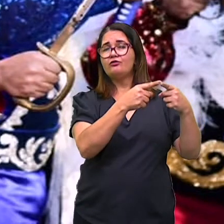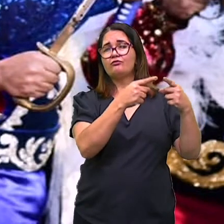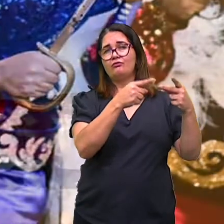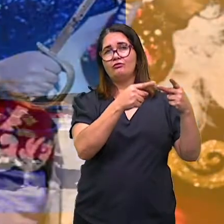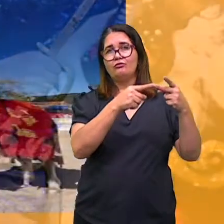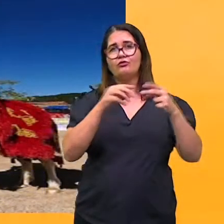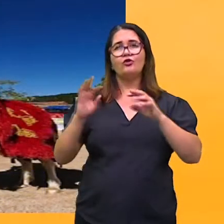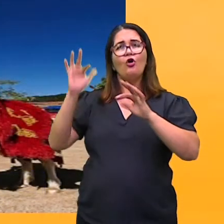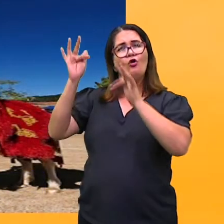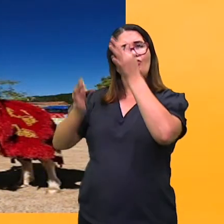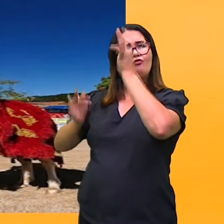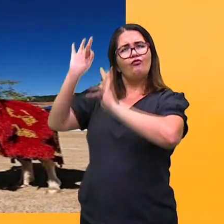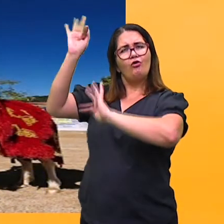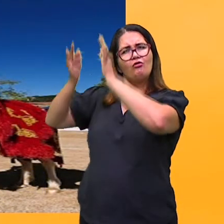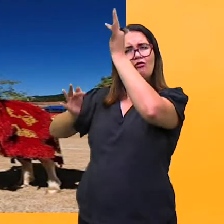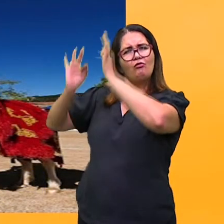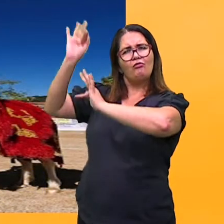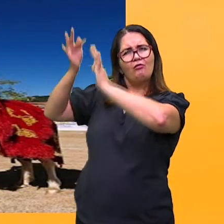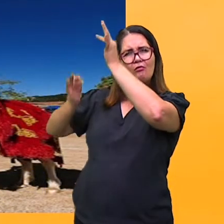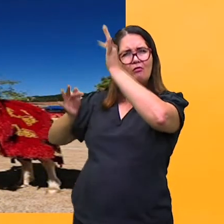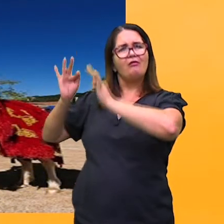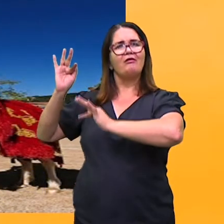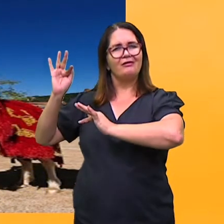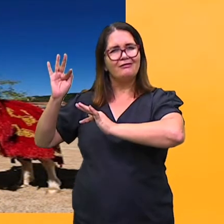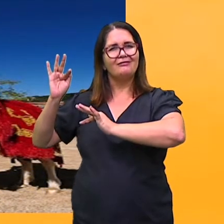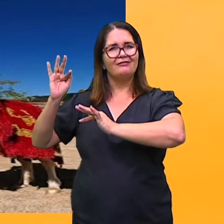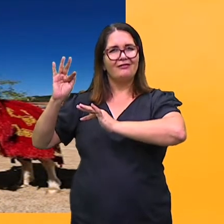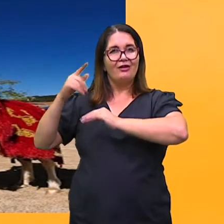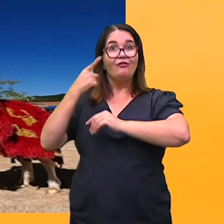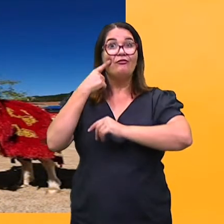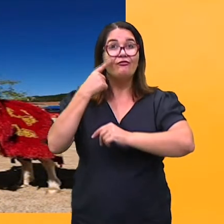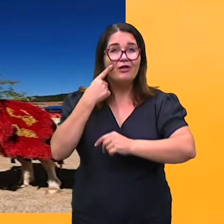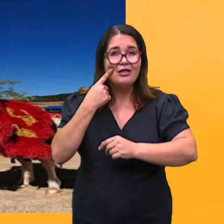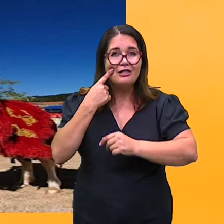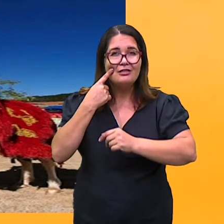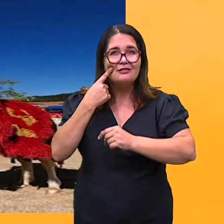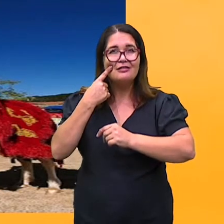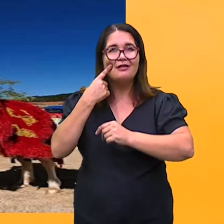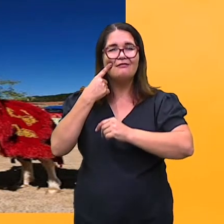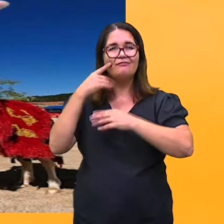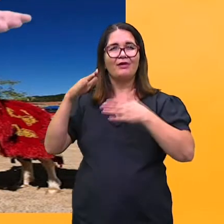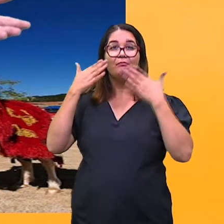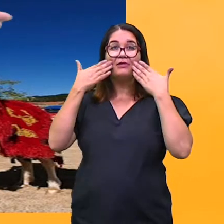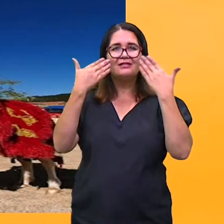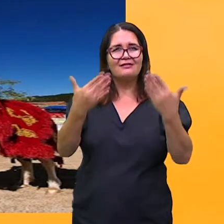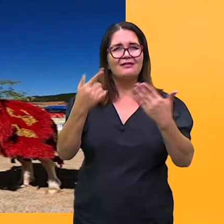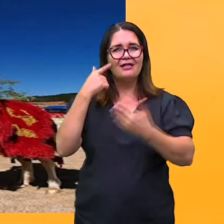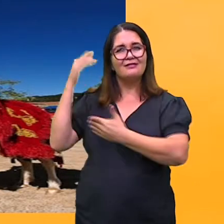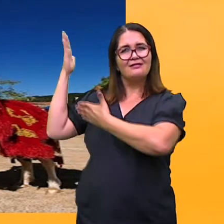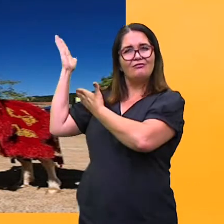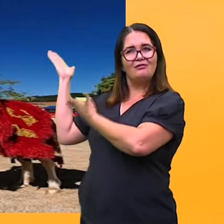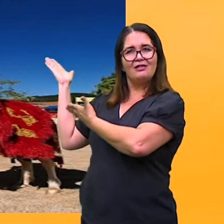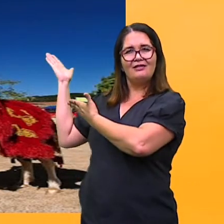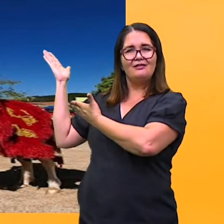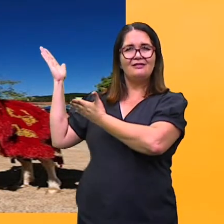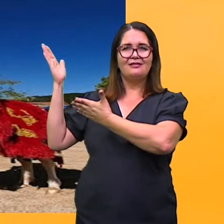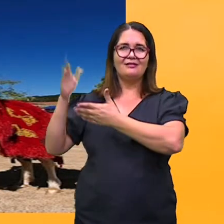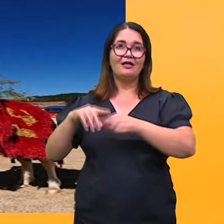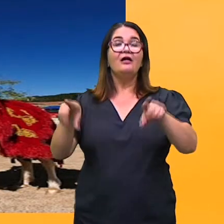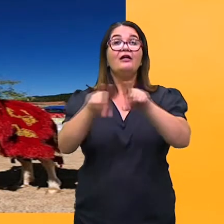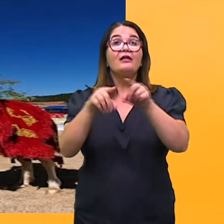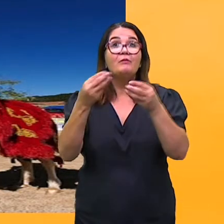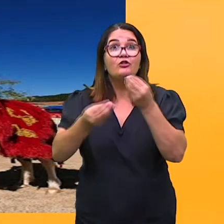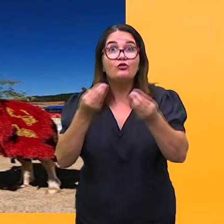vem aquecer tanto a alma, né, como também nós vimos aí a farofa e o de